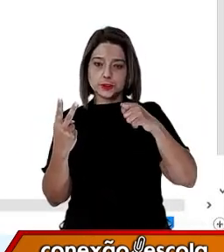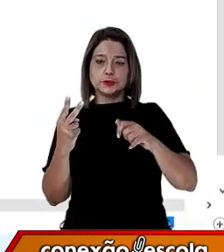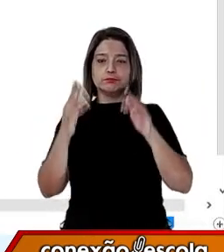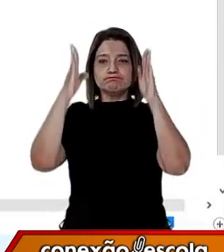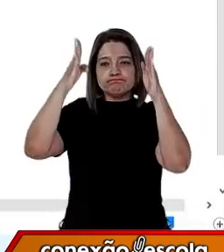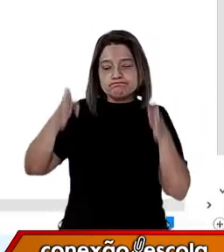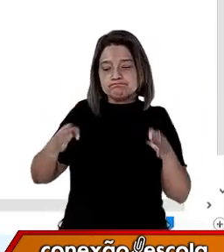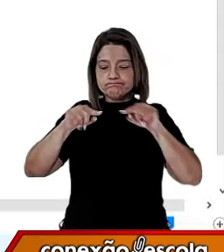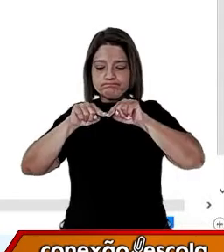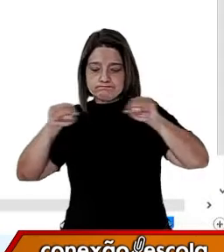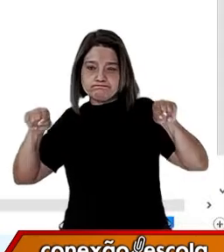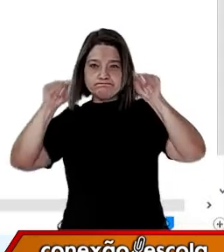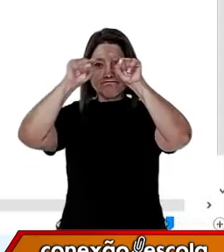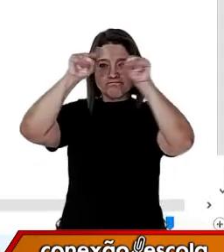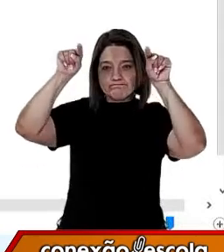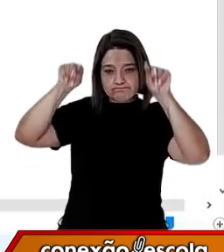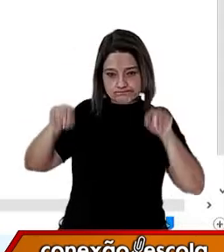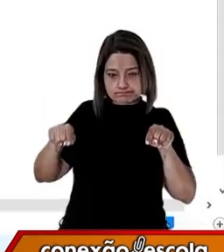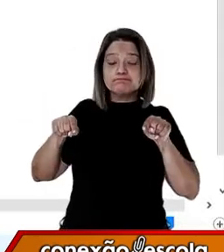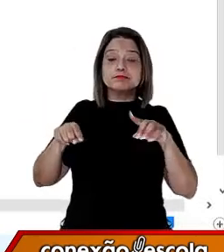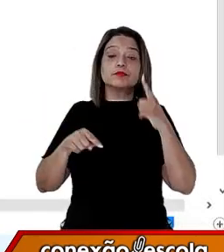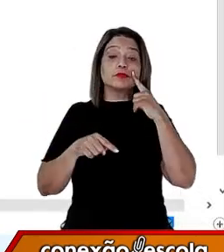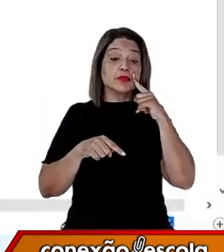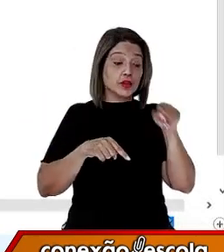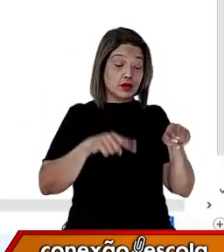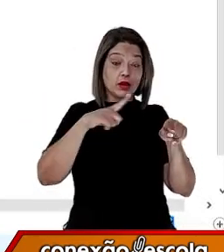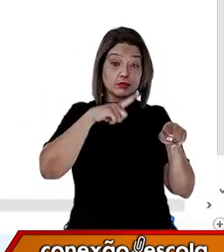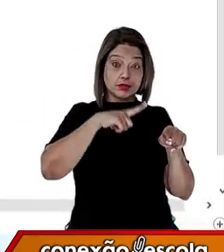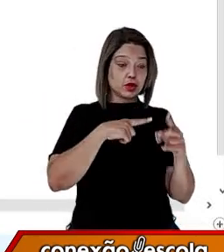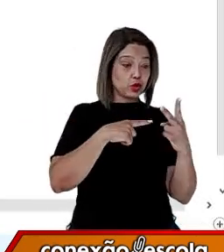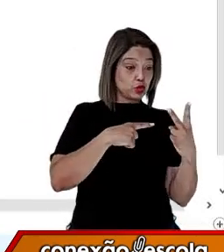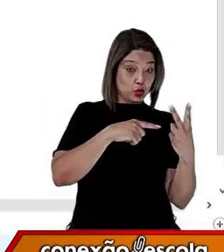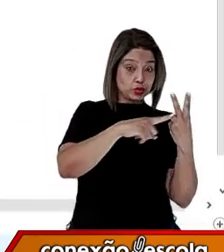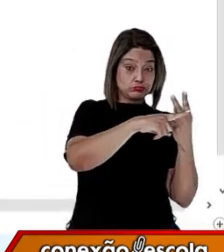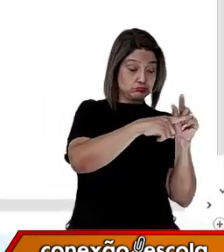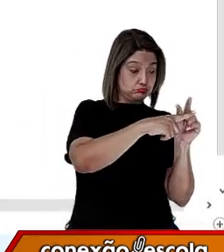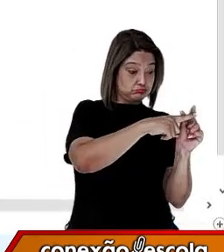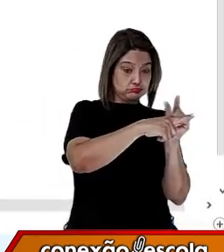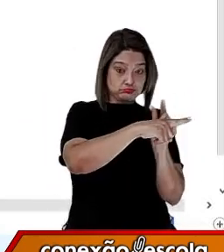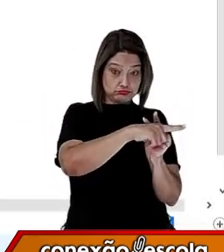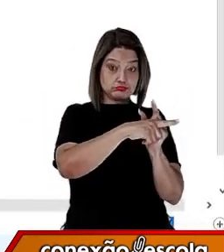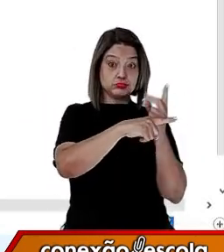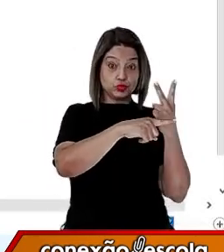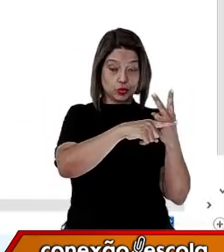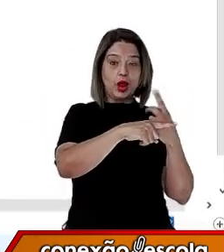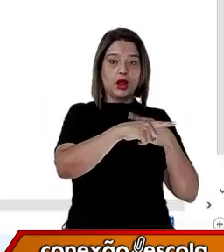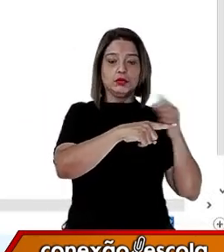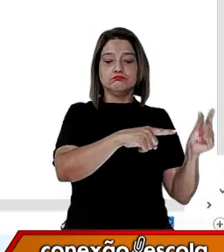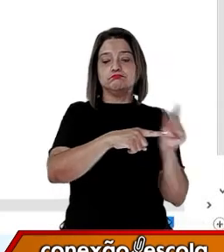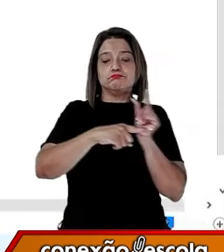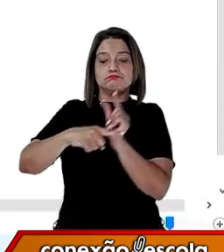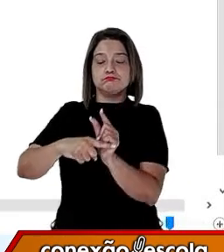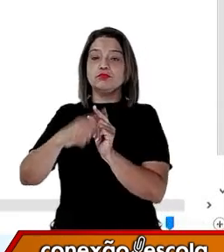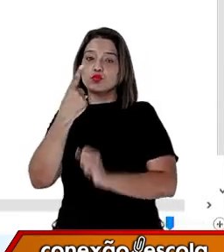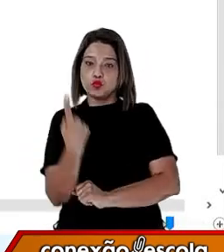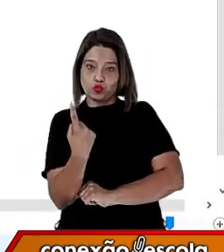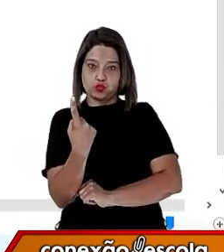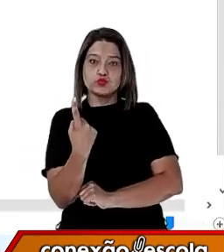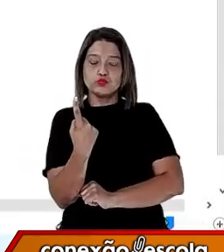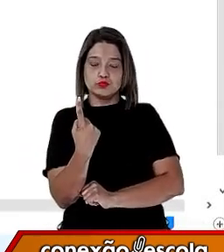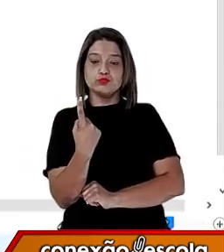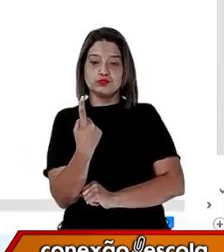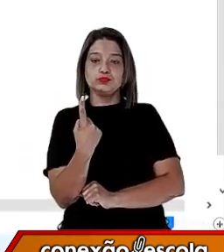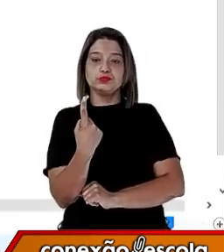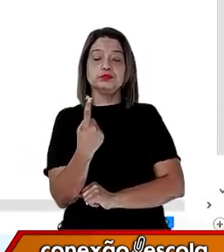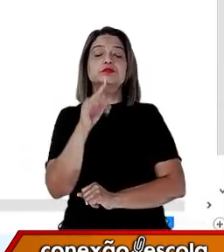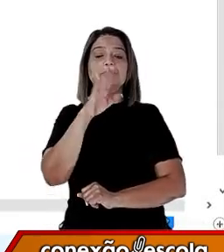2 quadradinhos na base, 2 lados de quadradinho na base. 2 vai virar somente 1. 1 quadradinho na base. Já